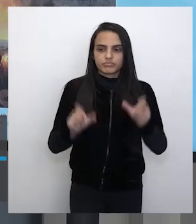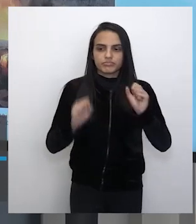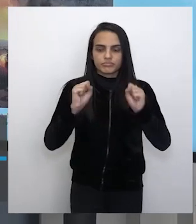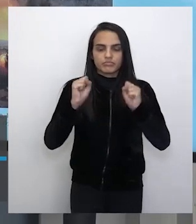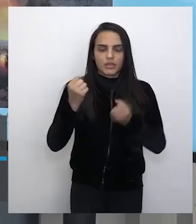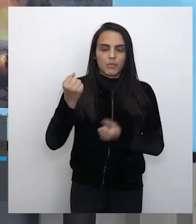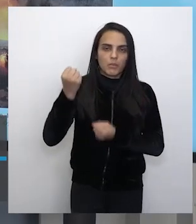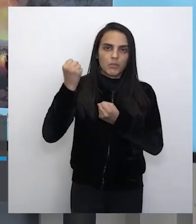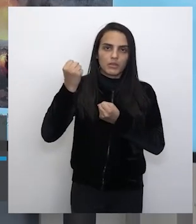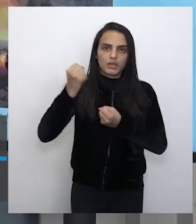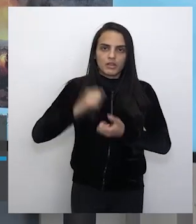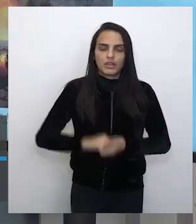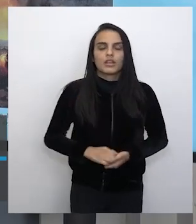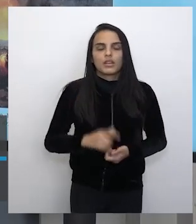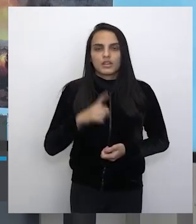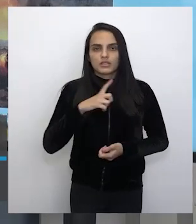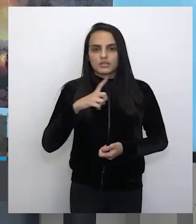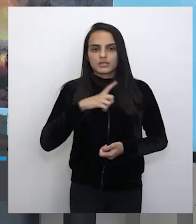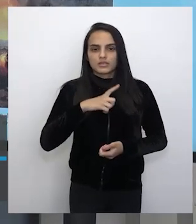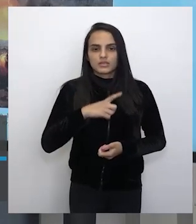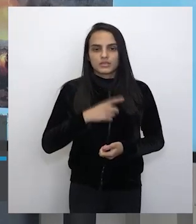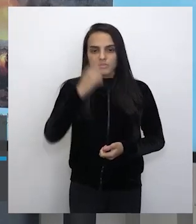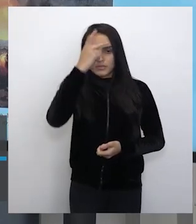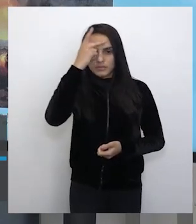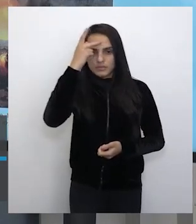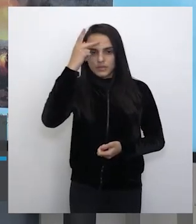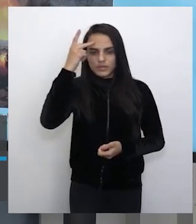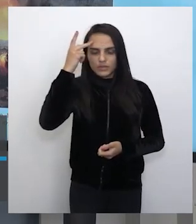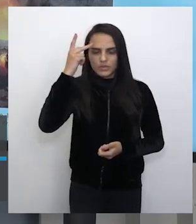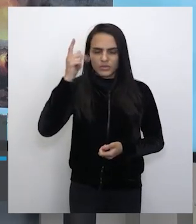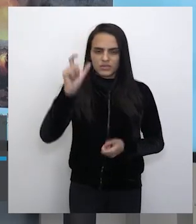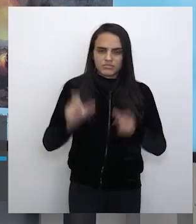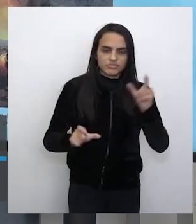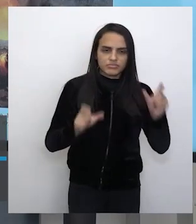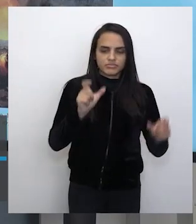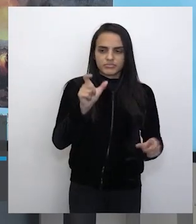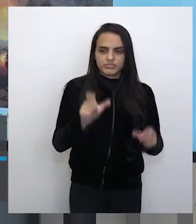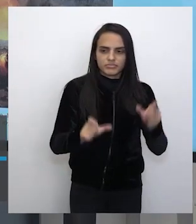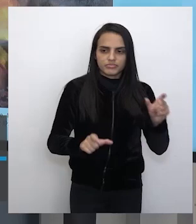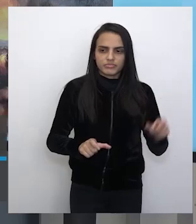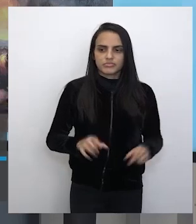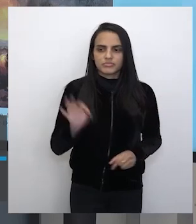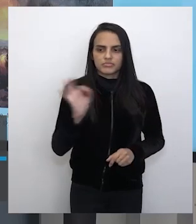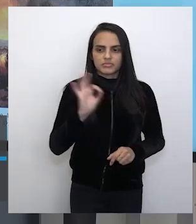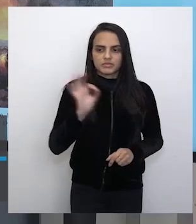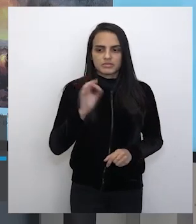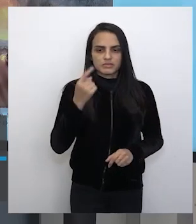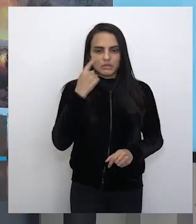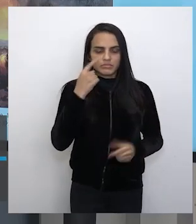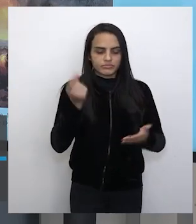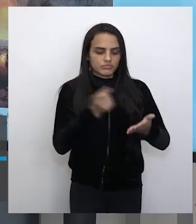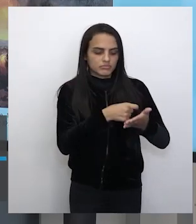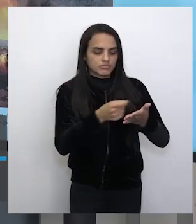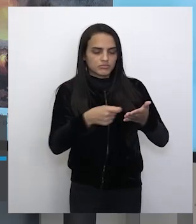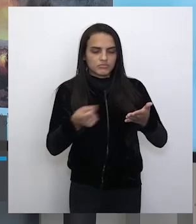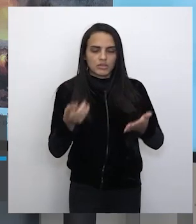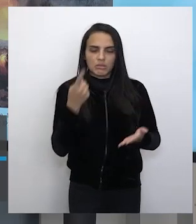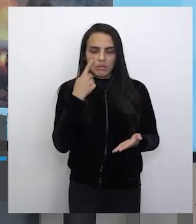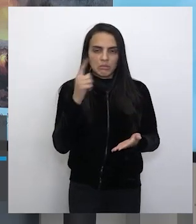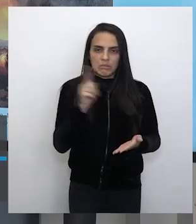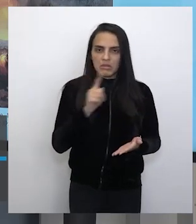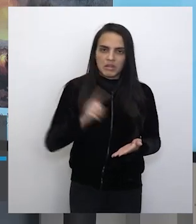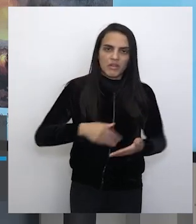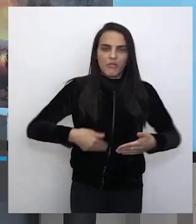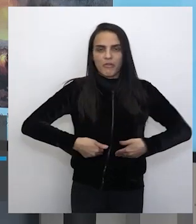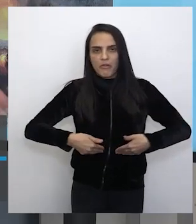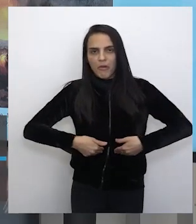você tinha, né, a população, 90% da população analfabeta e, né, passando fome, enfim, aquela coisa do